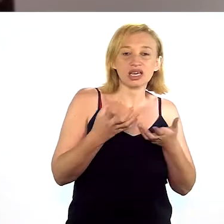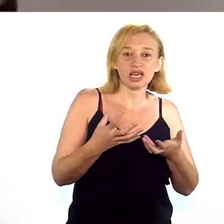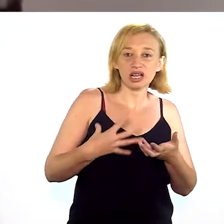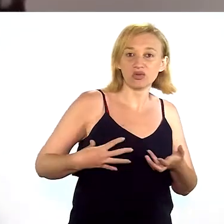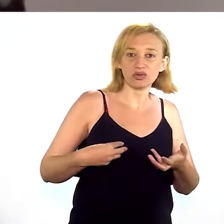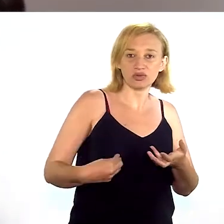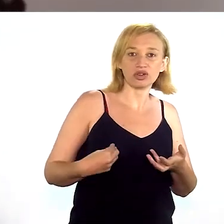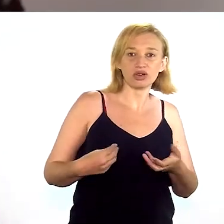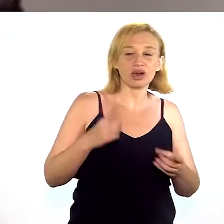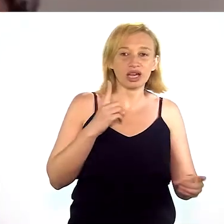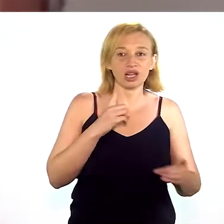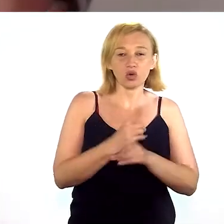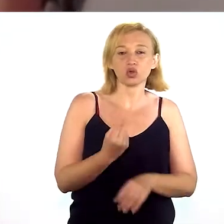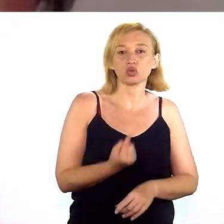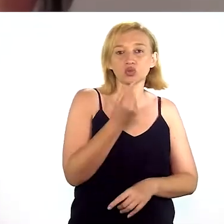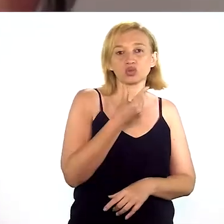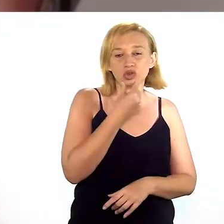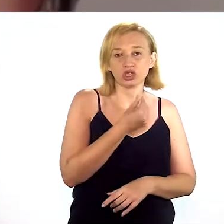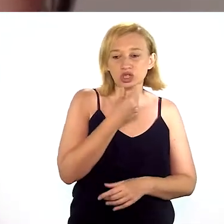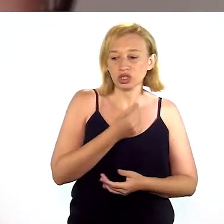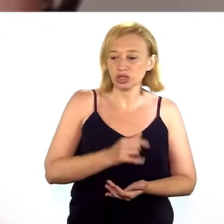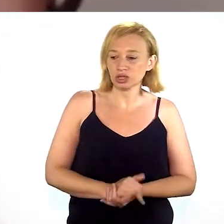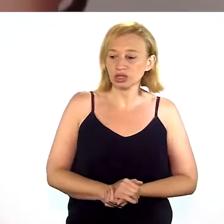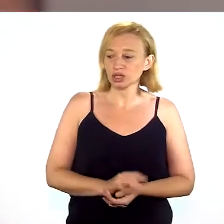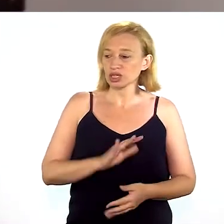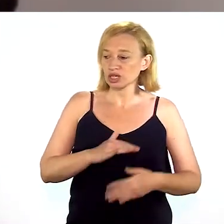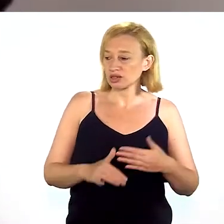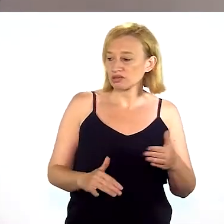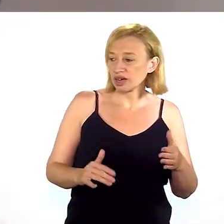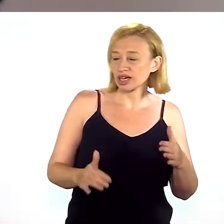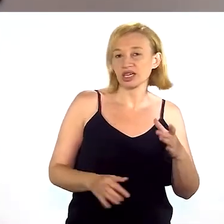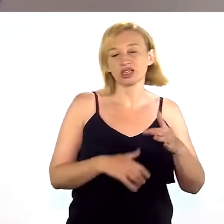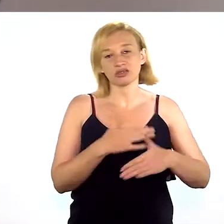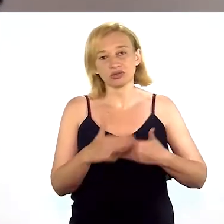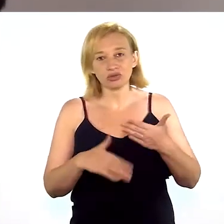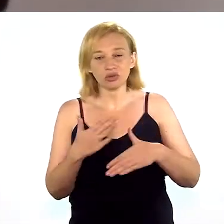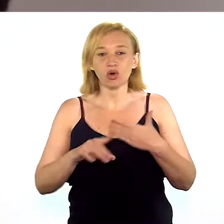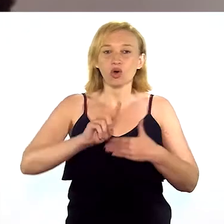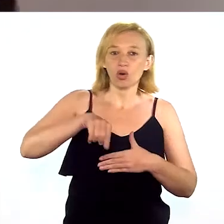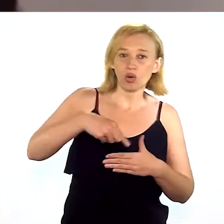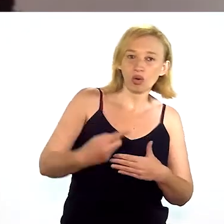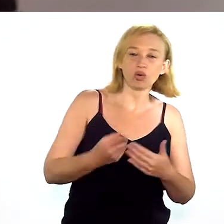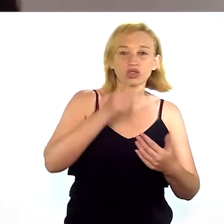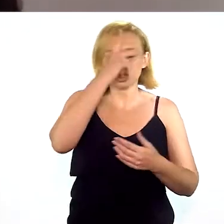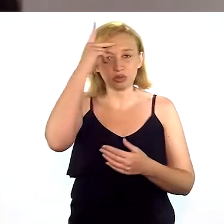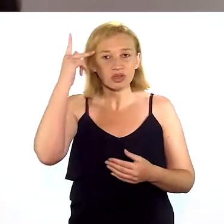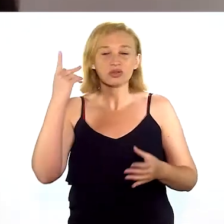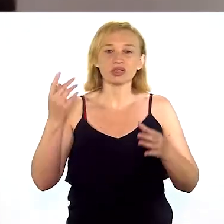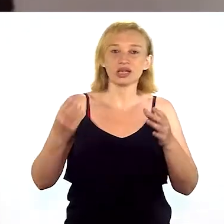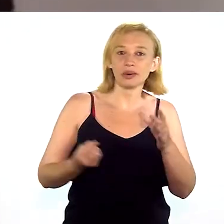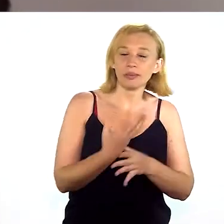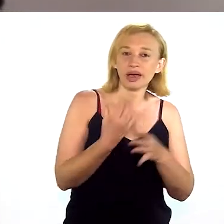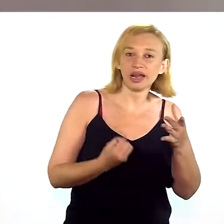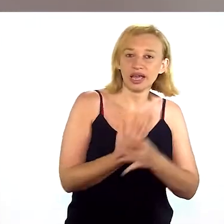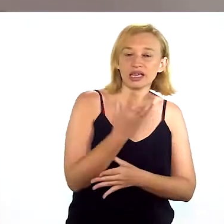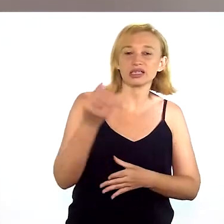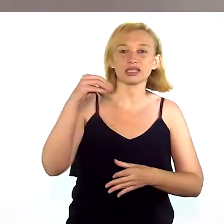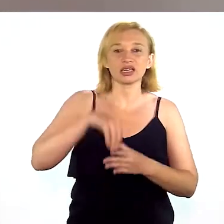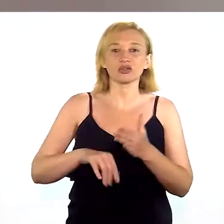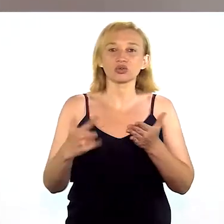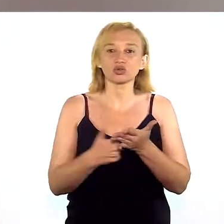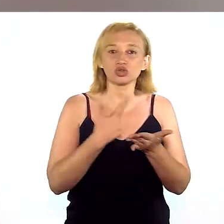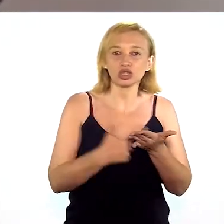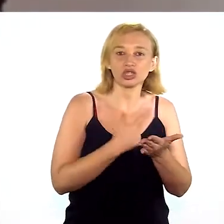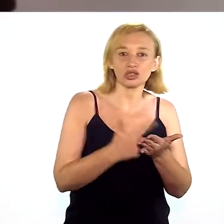filho. E ele encontra um menino, e depois ele vai construindo, né? Vão surgindo outros tantos personagens que a gente